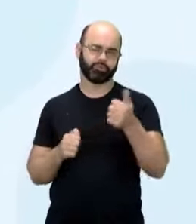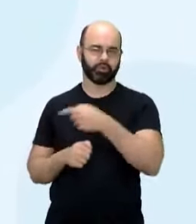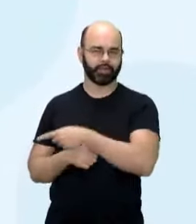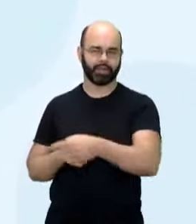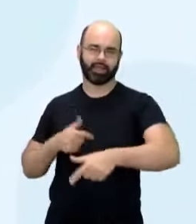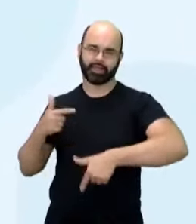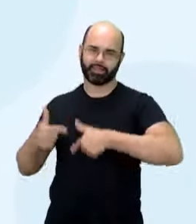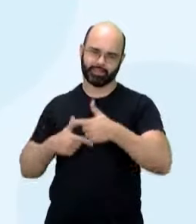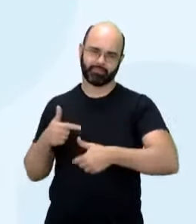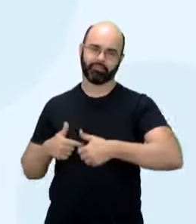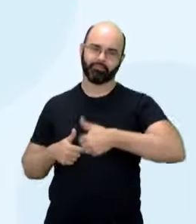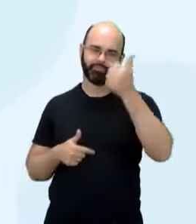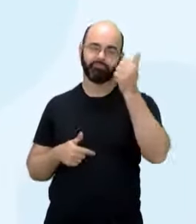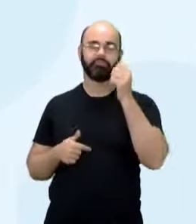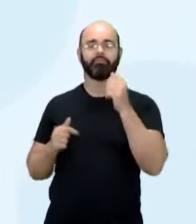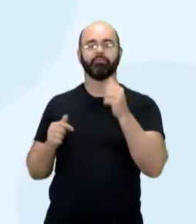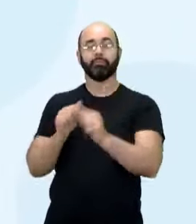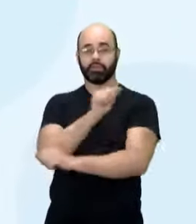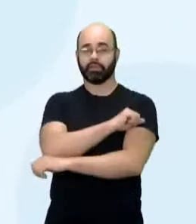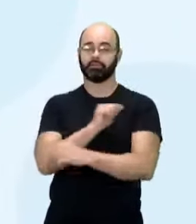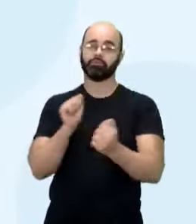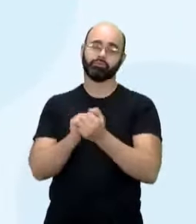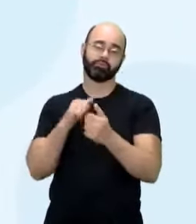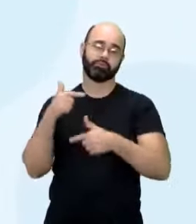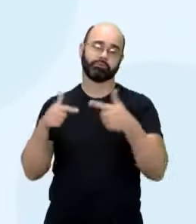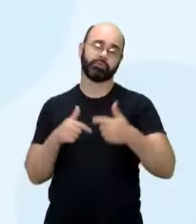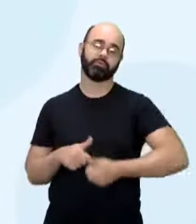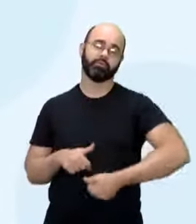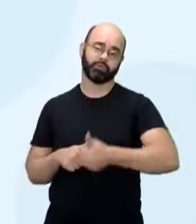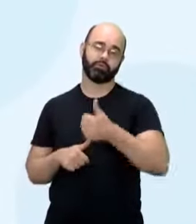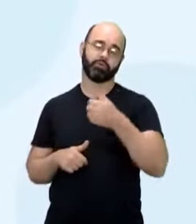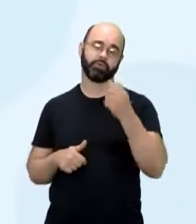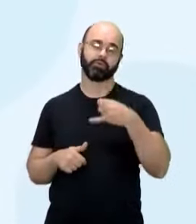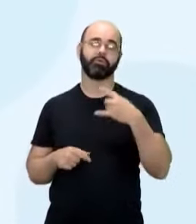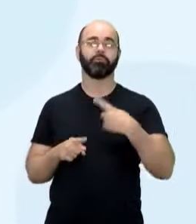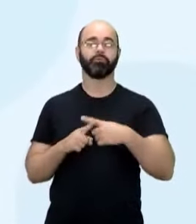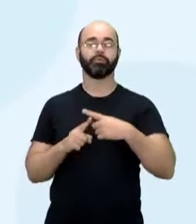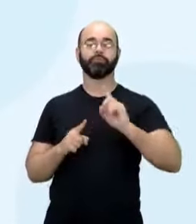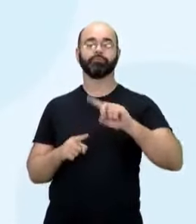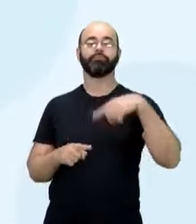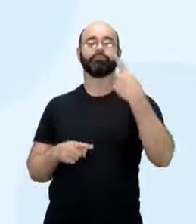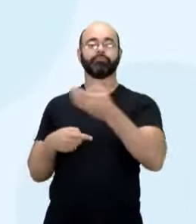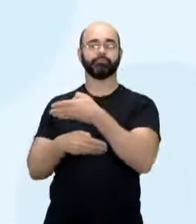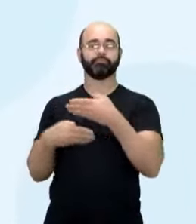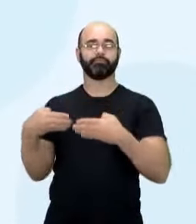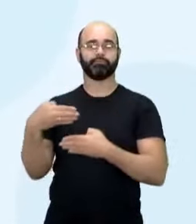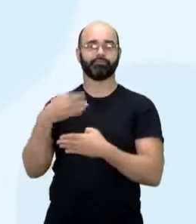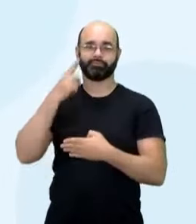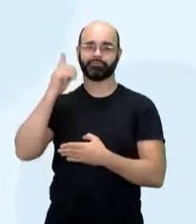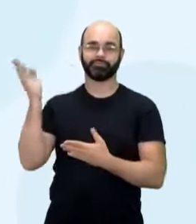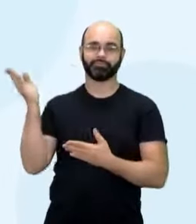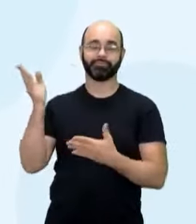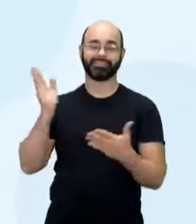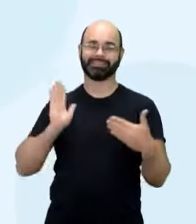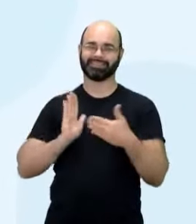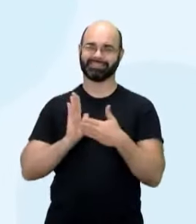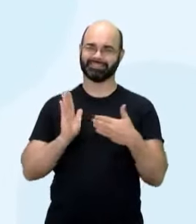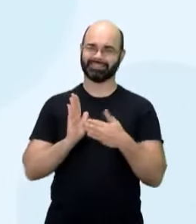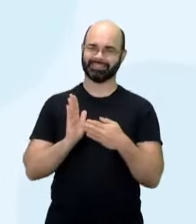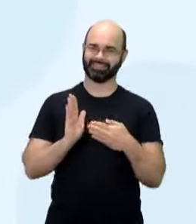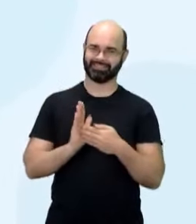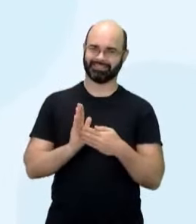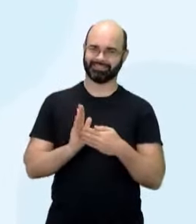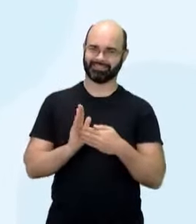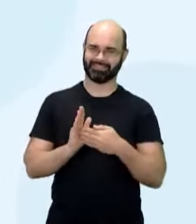melhor com os nossos estudantes. E por que a gente está dizendo isso? Porque na próxima tela a gente tem aí, então, o prazo agora